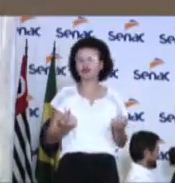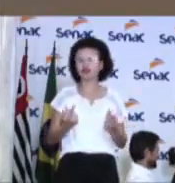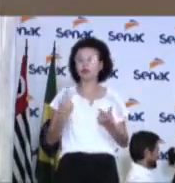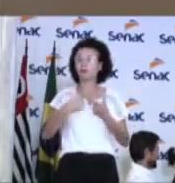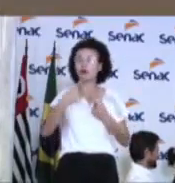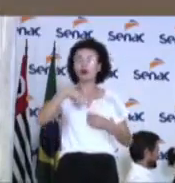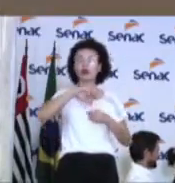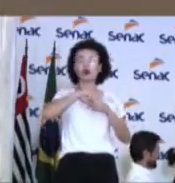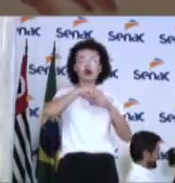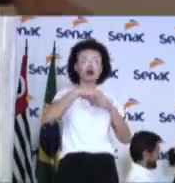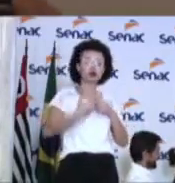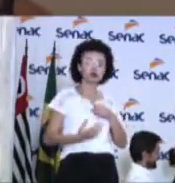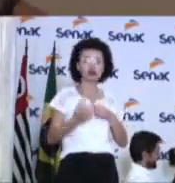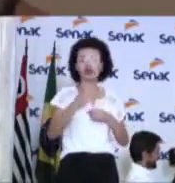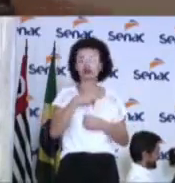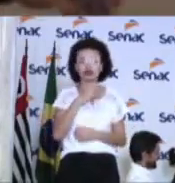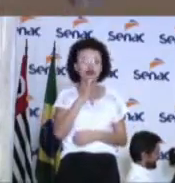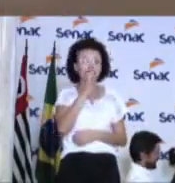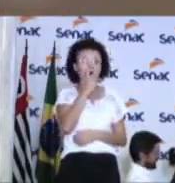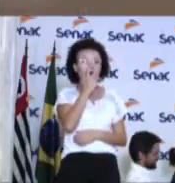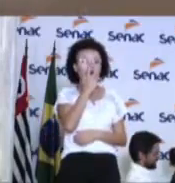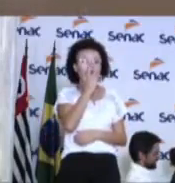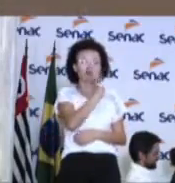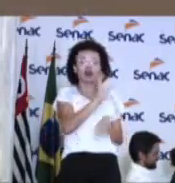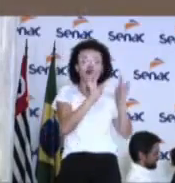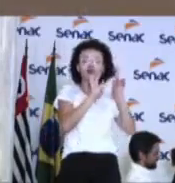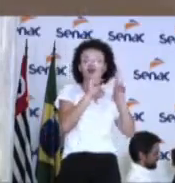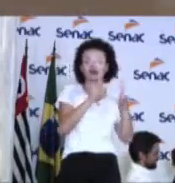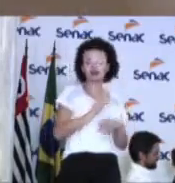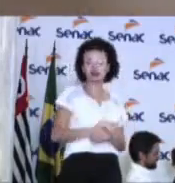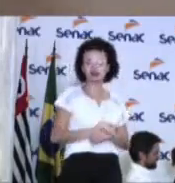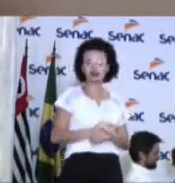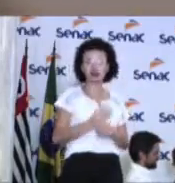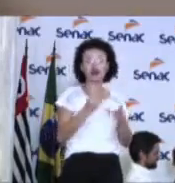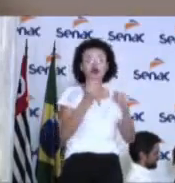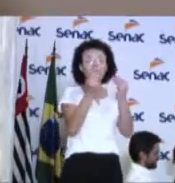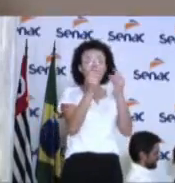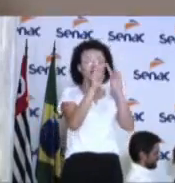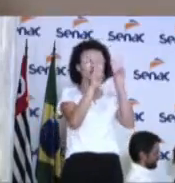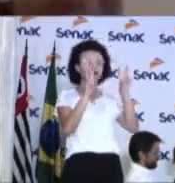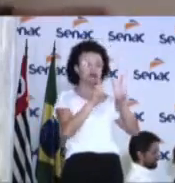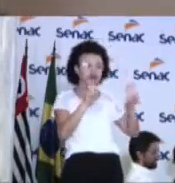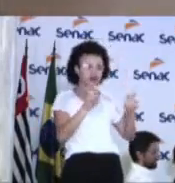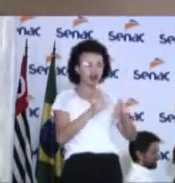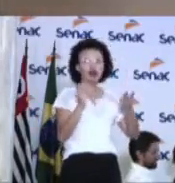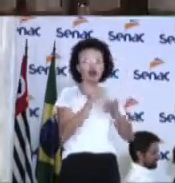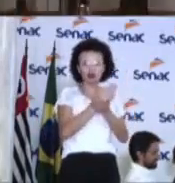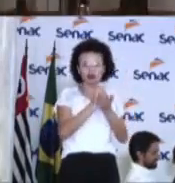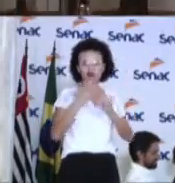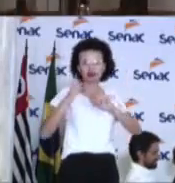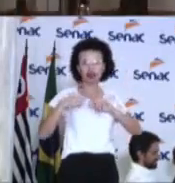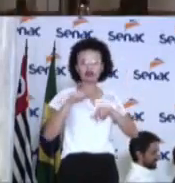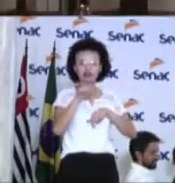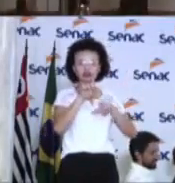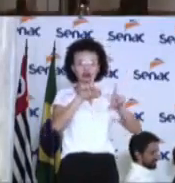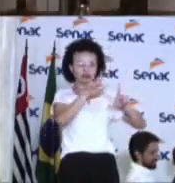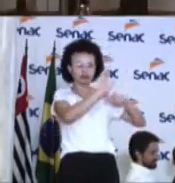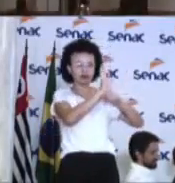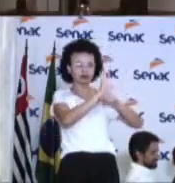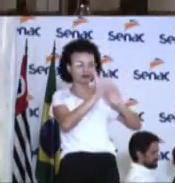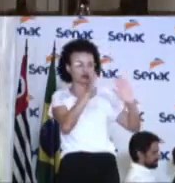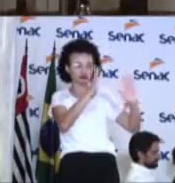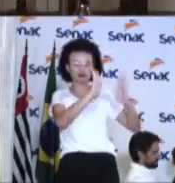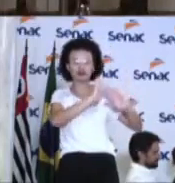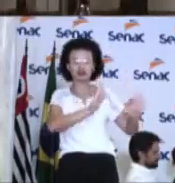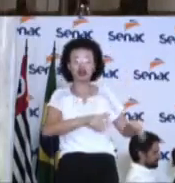conteúdo ele tem uma característica um pouco diferente, né? Assim, muitos cases de Branded Content, até muitos que você passou aqui, eles são uma